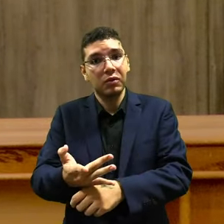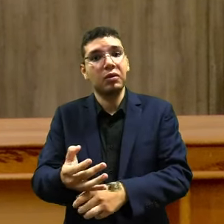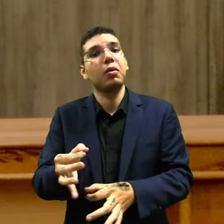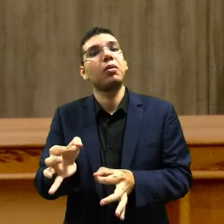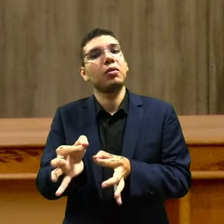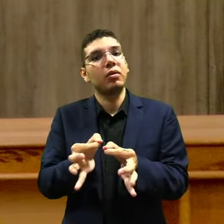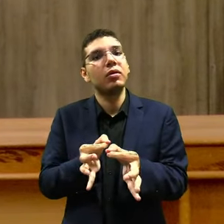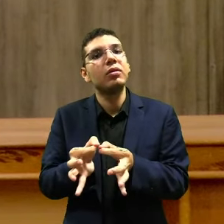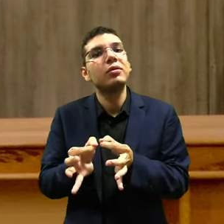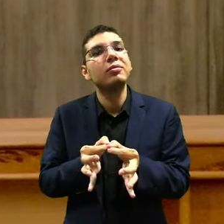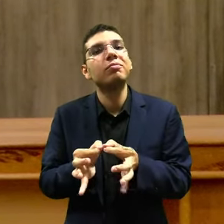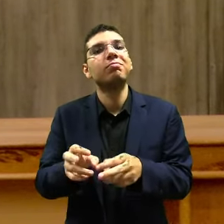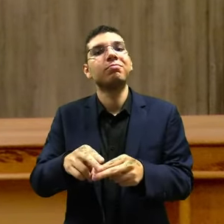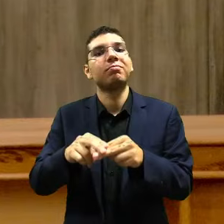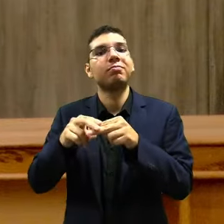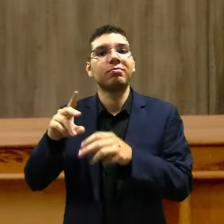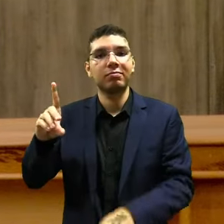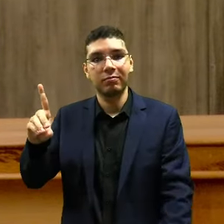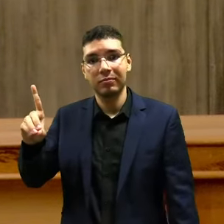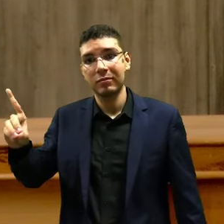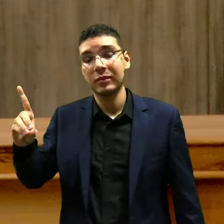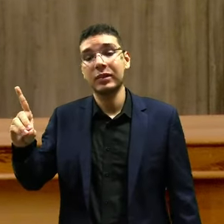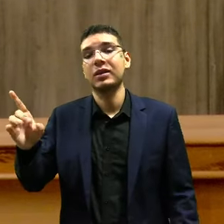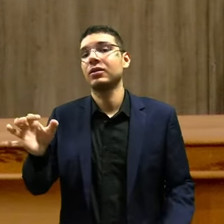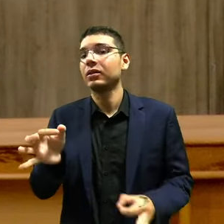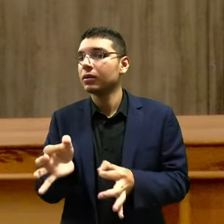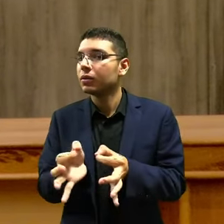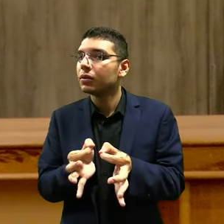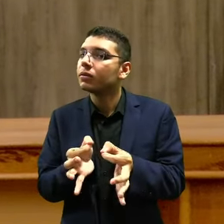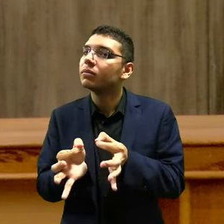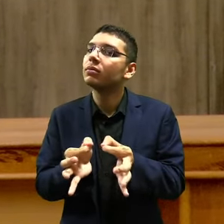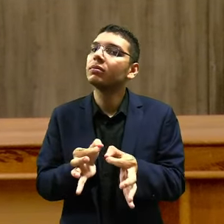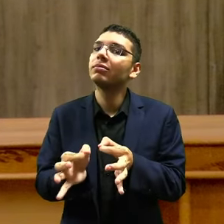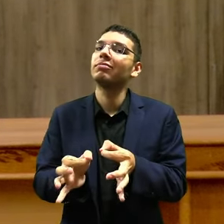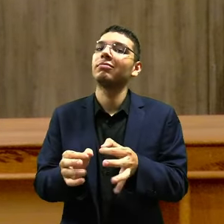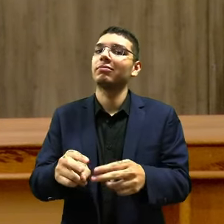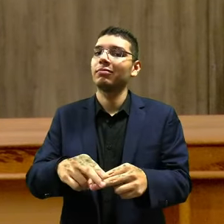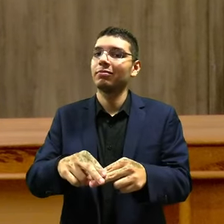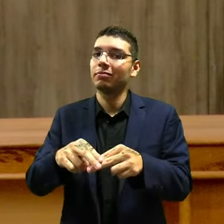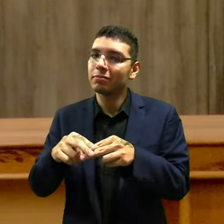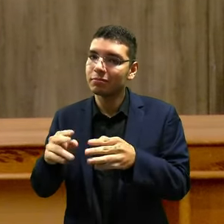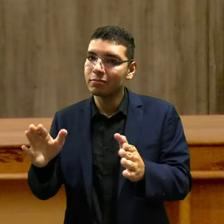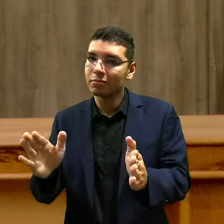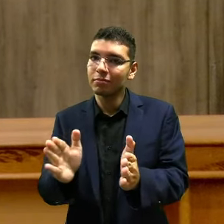trabalhado emocional equilibrado pela palavra de